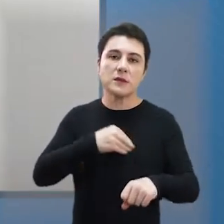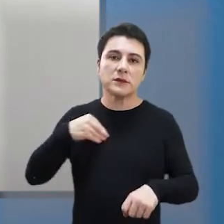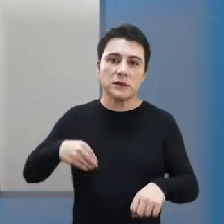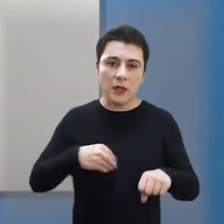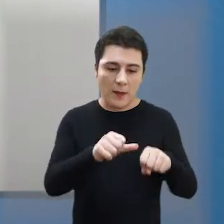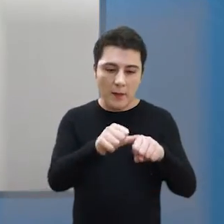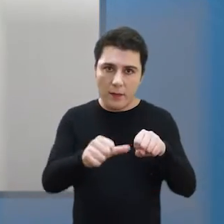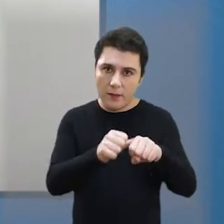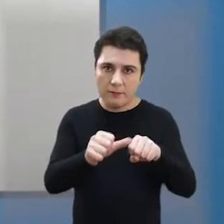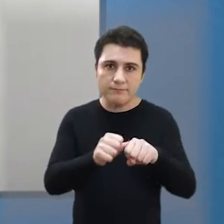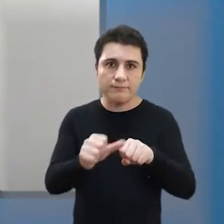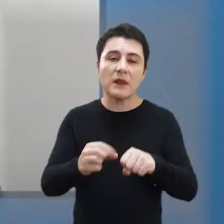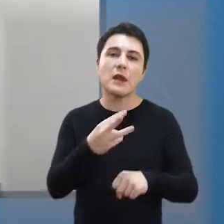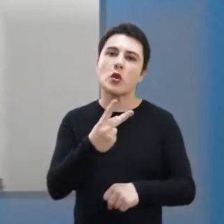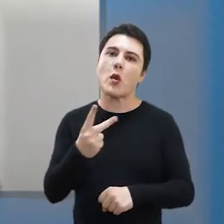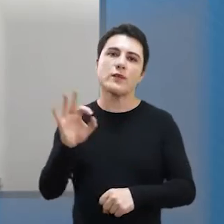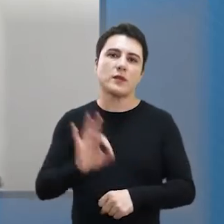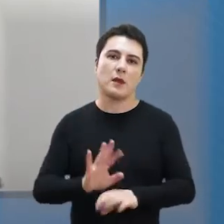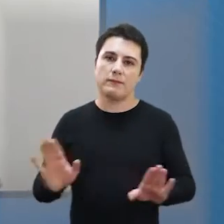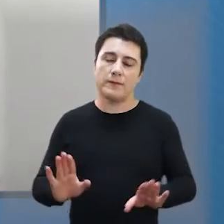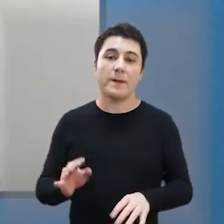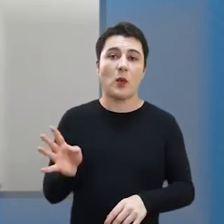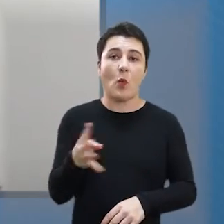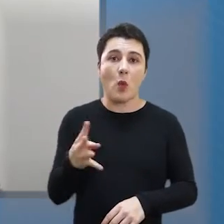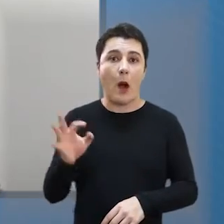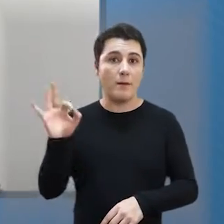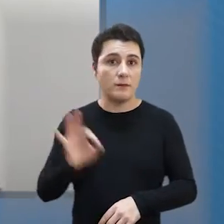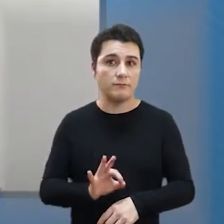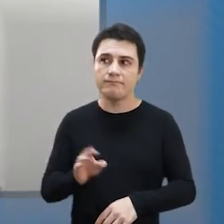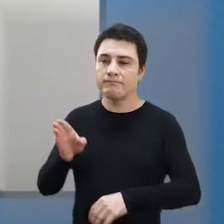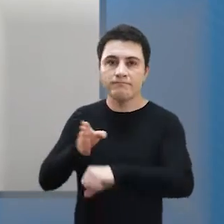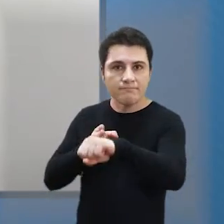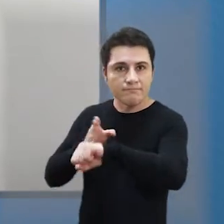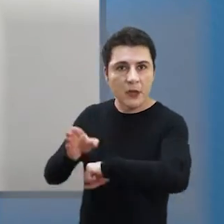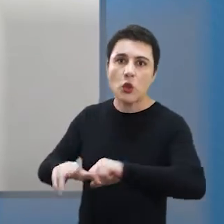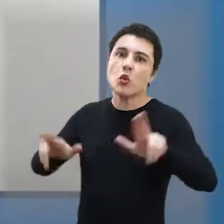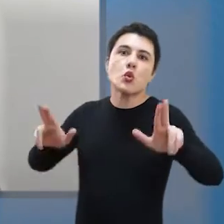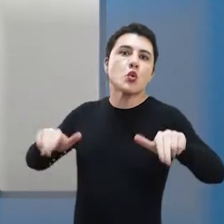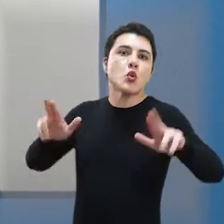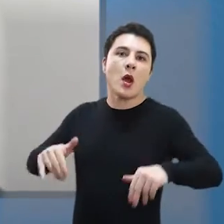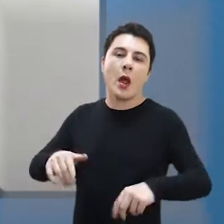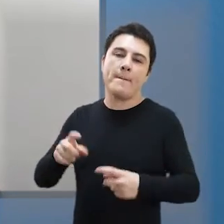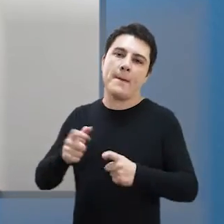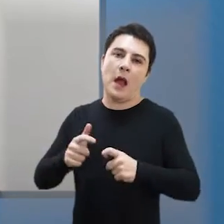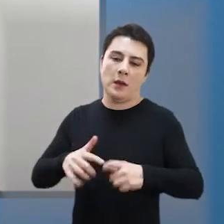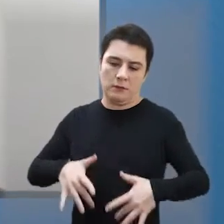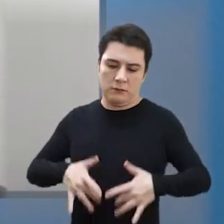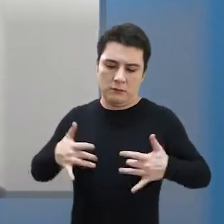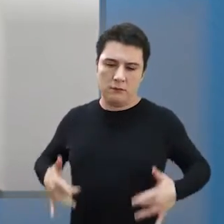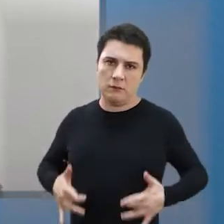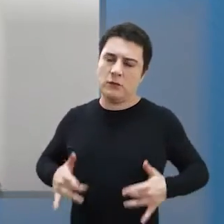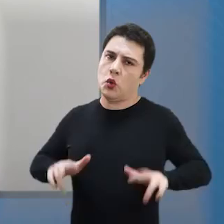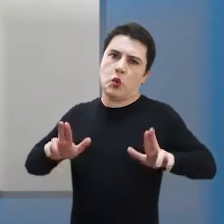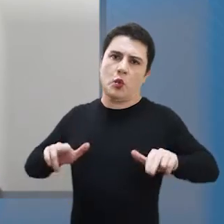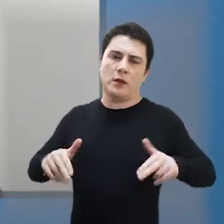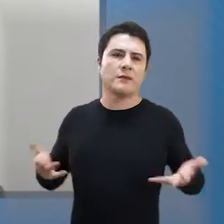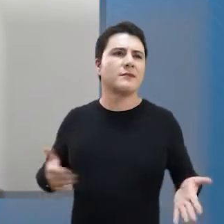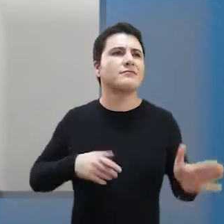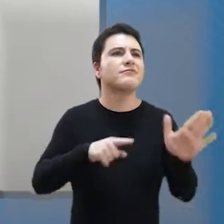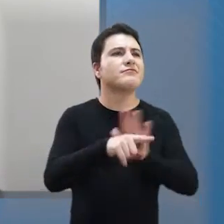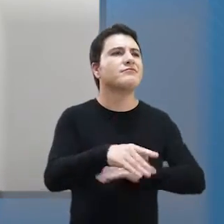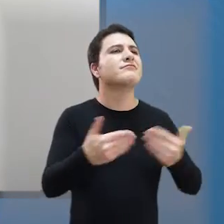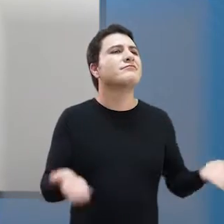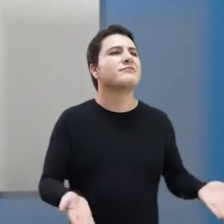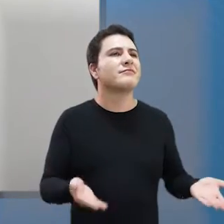se submeteram a essa análise. E 44% dos homens nunca foi ao urologista. Doutor Ricardo, o